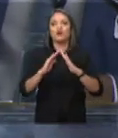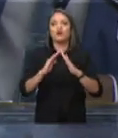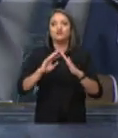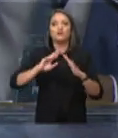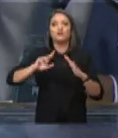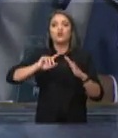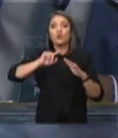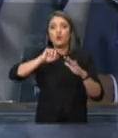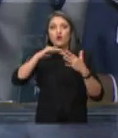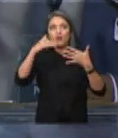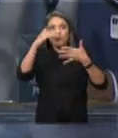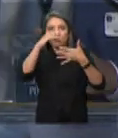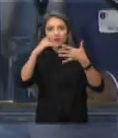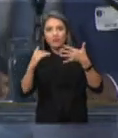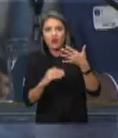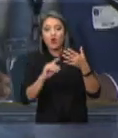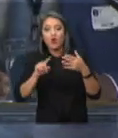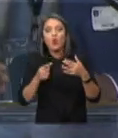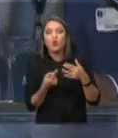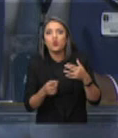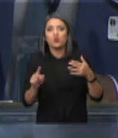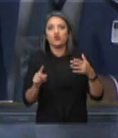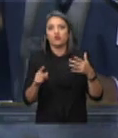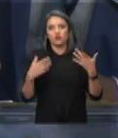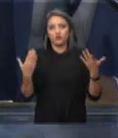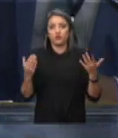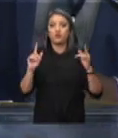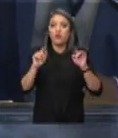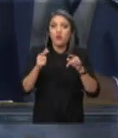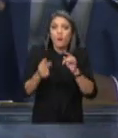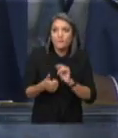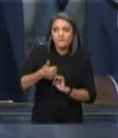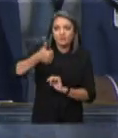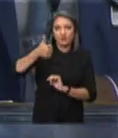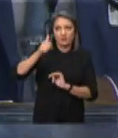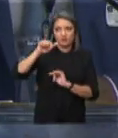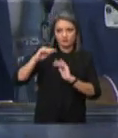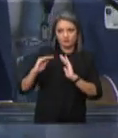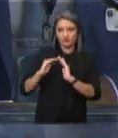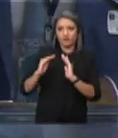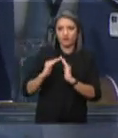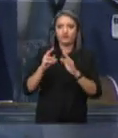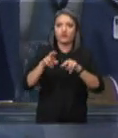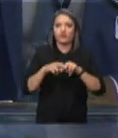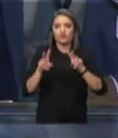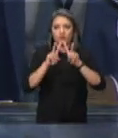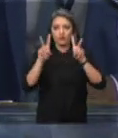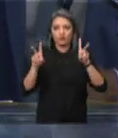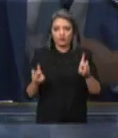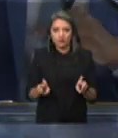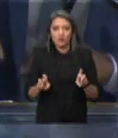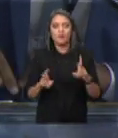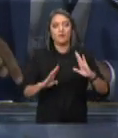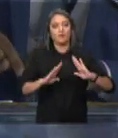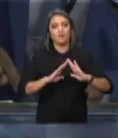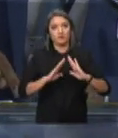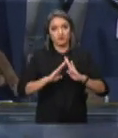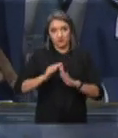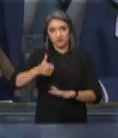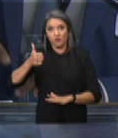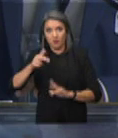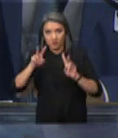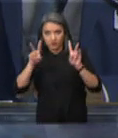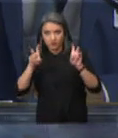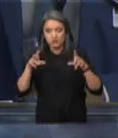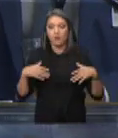dessa escada que foi falado que é o modelo atual ela passa a ser o primeiro por isso esse nome moradia primeiro o housen first né e a moradia